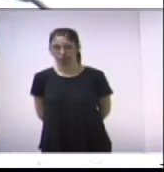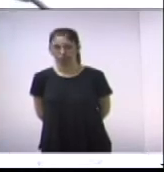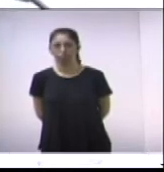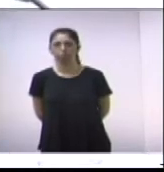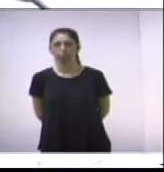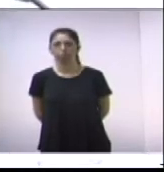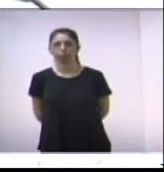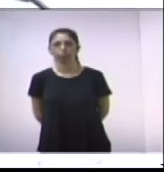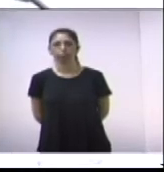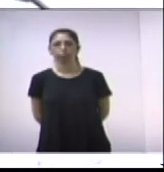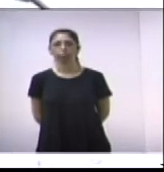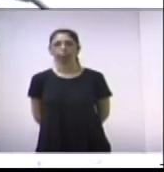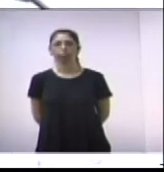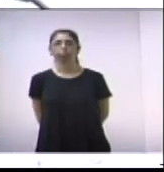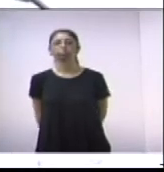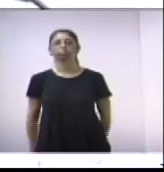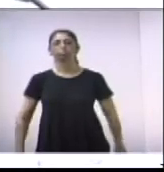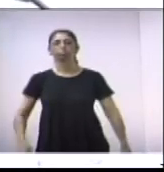Relação